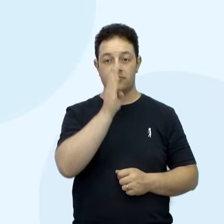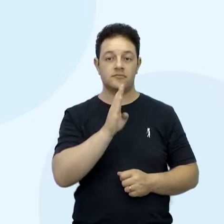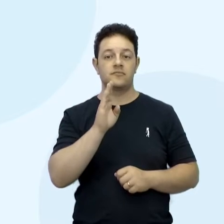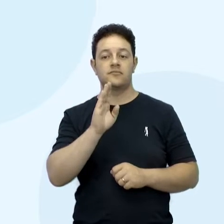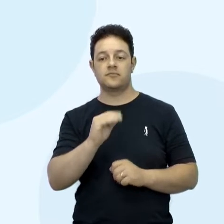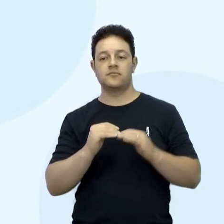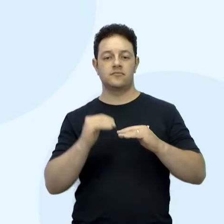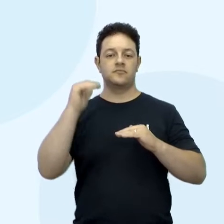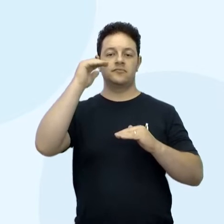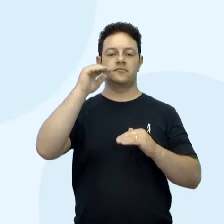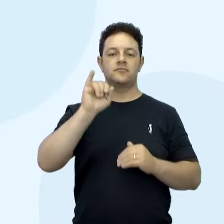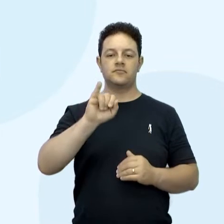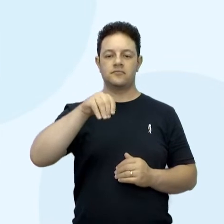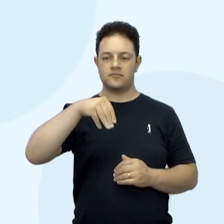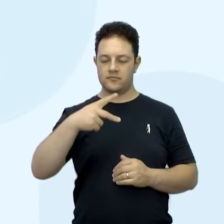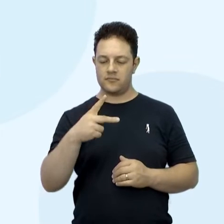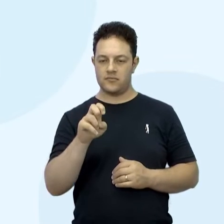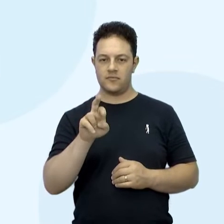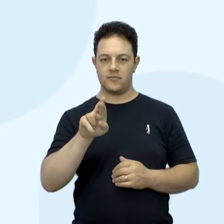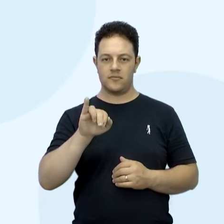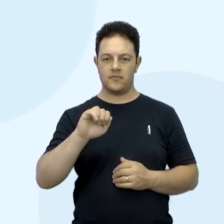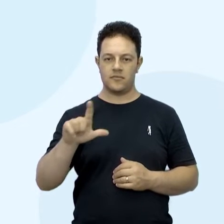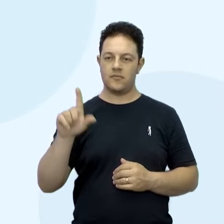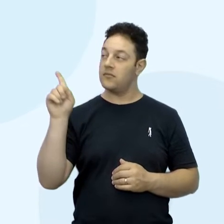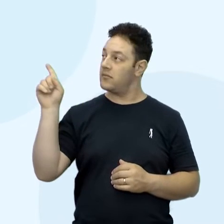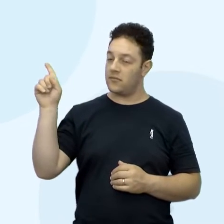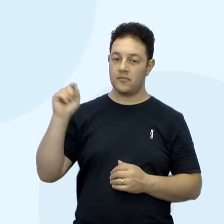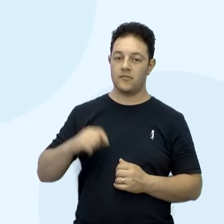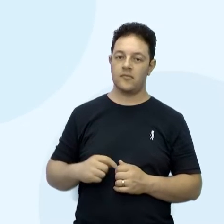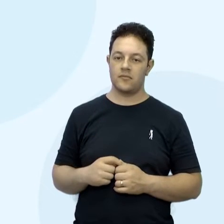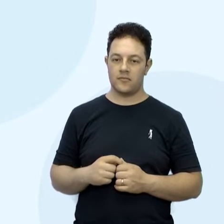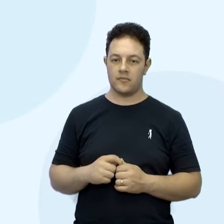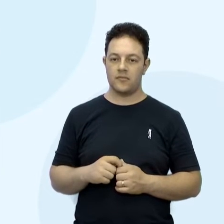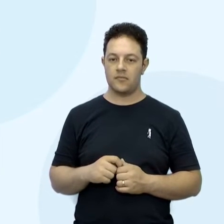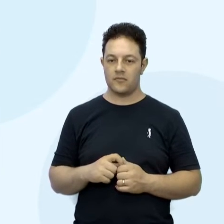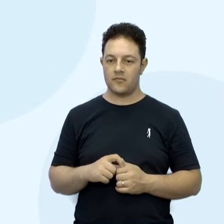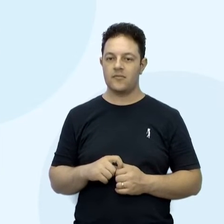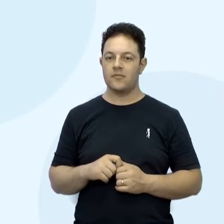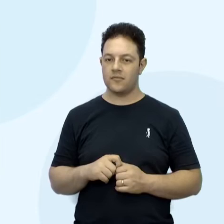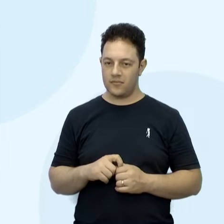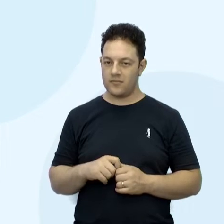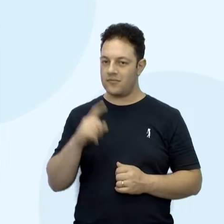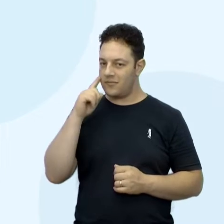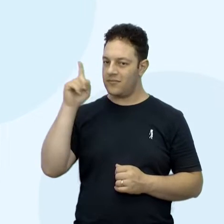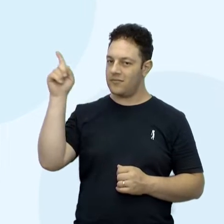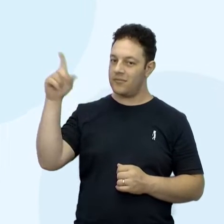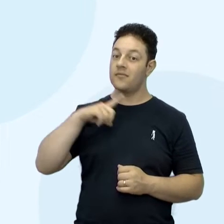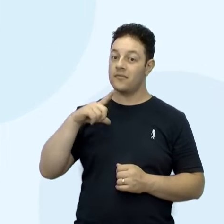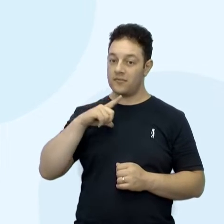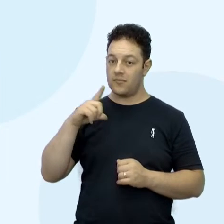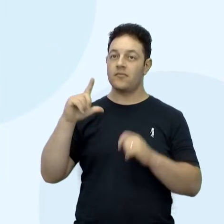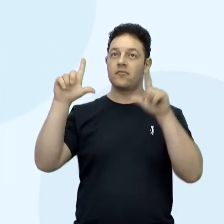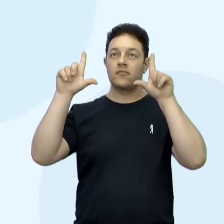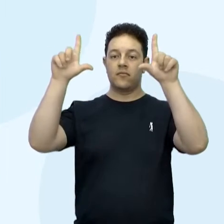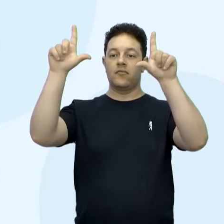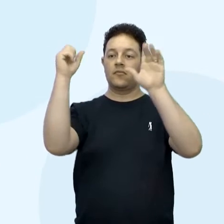tá? Então, aqui no topo da igreja, da catedral no caso, né? Vocês conseguem perceber